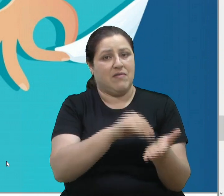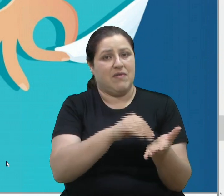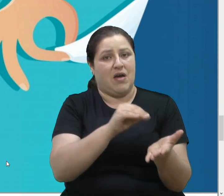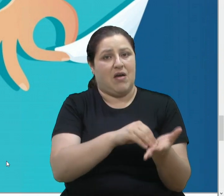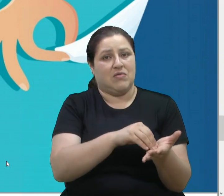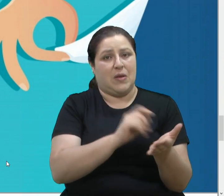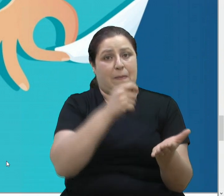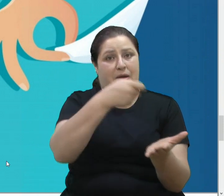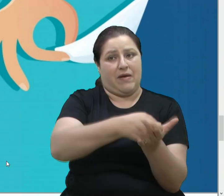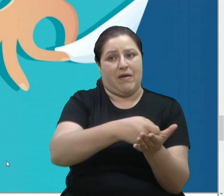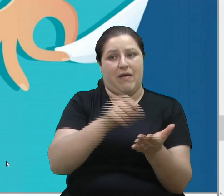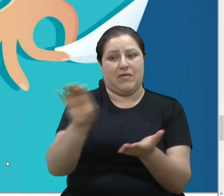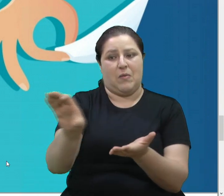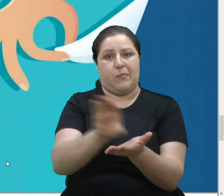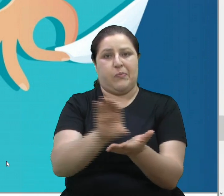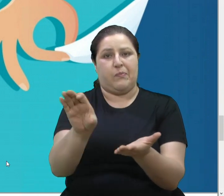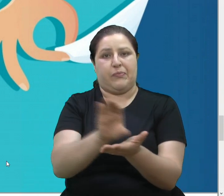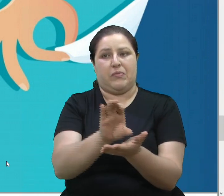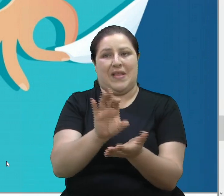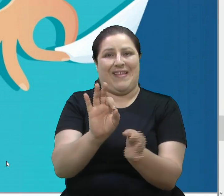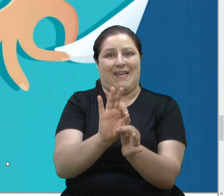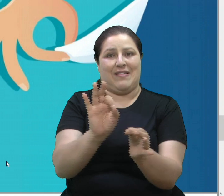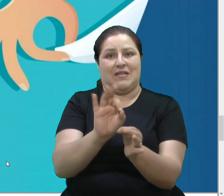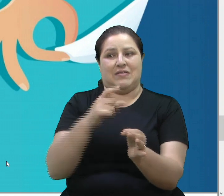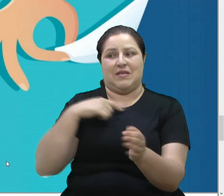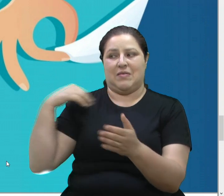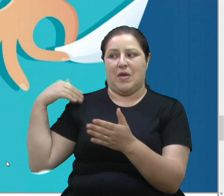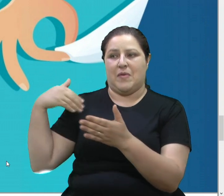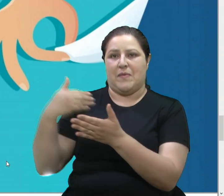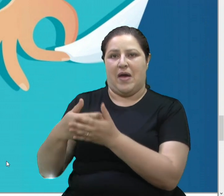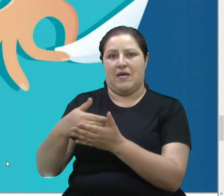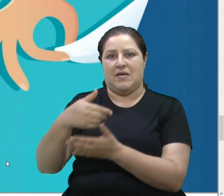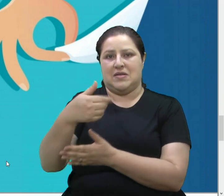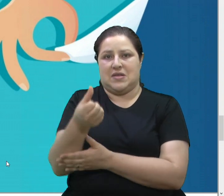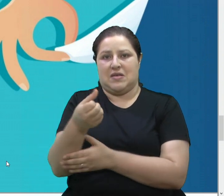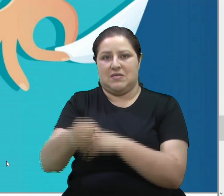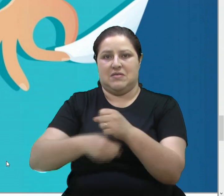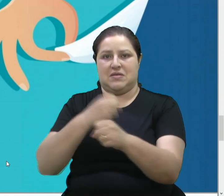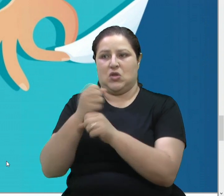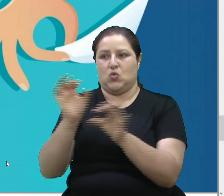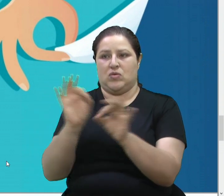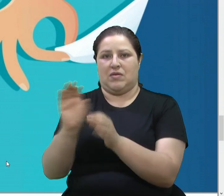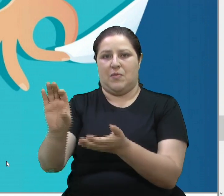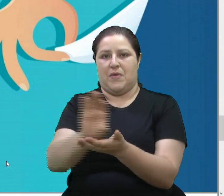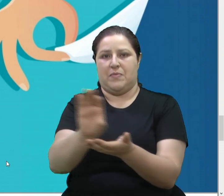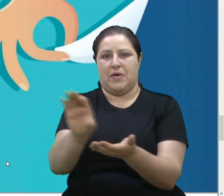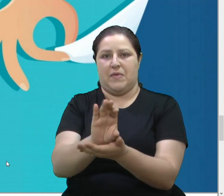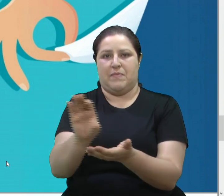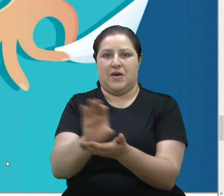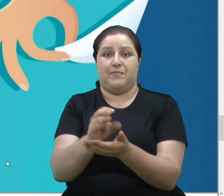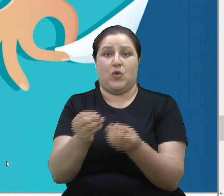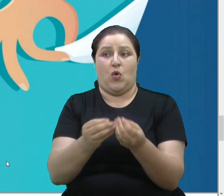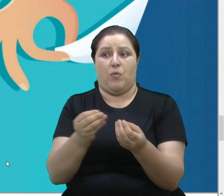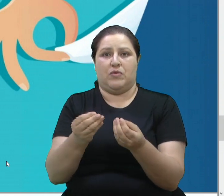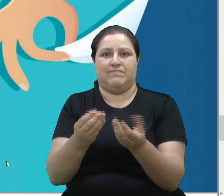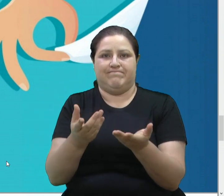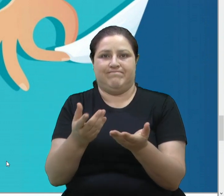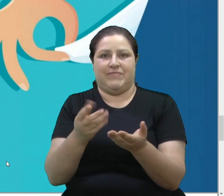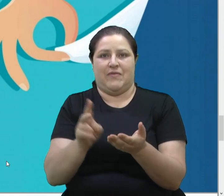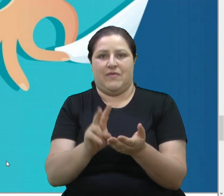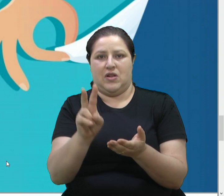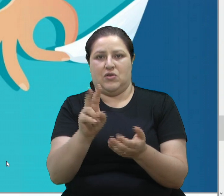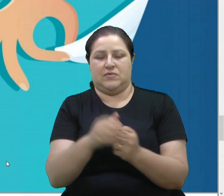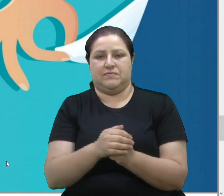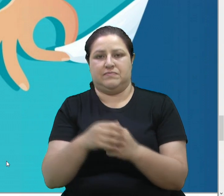anos que não foi repassado? Os 17 milhões, ou um valor que pode ser aferido, durante os últimos 6 anos. Isso